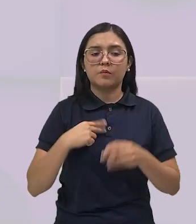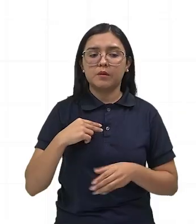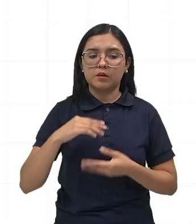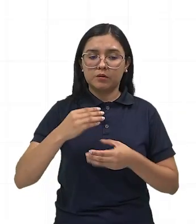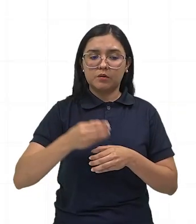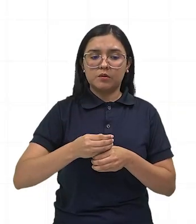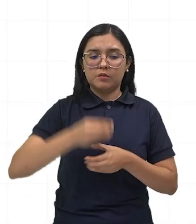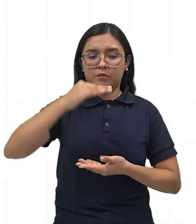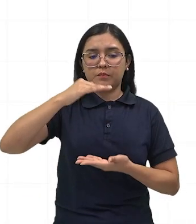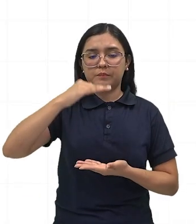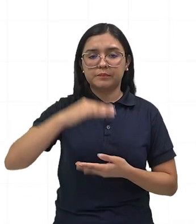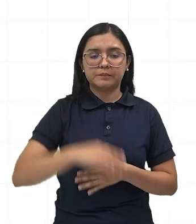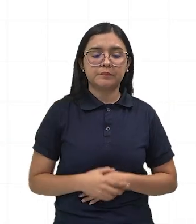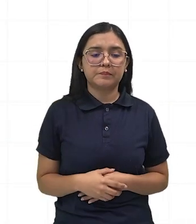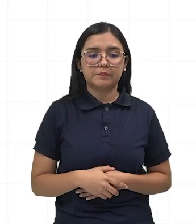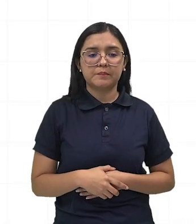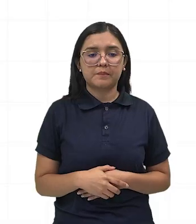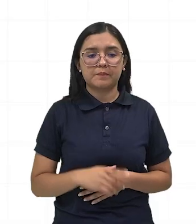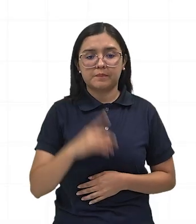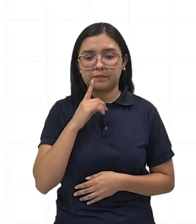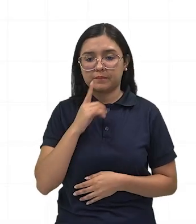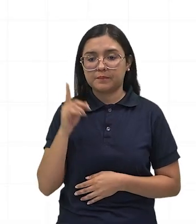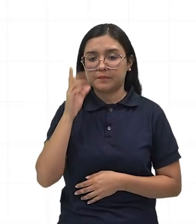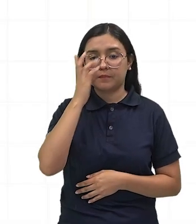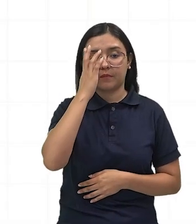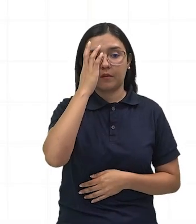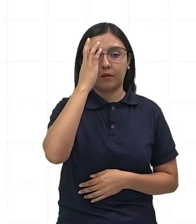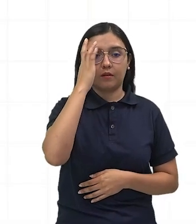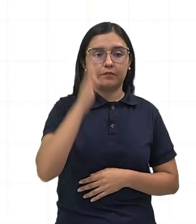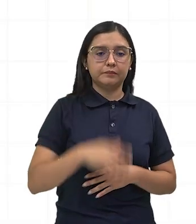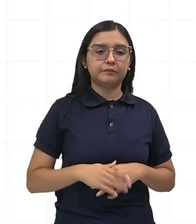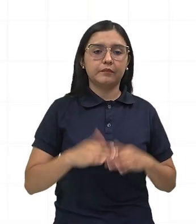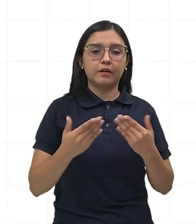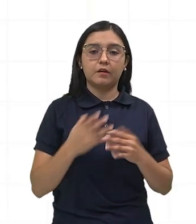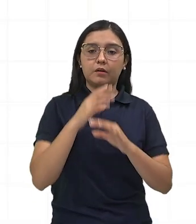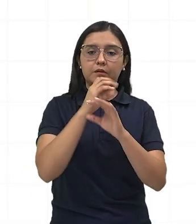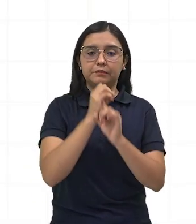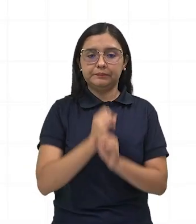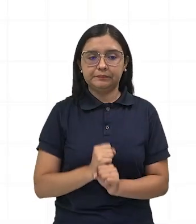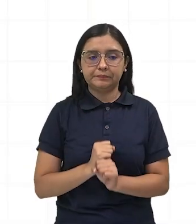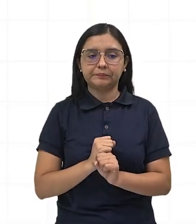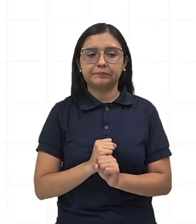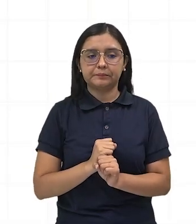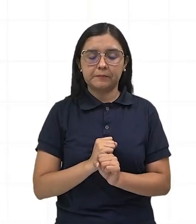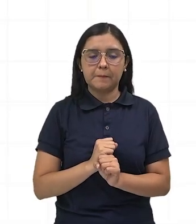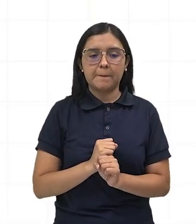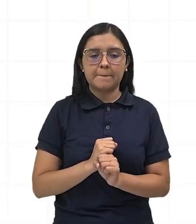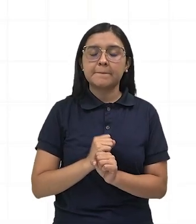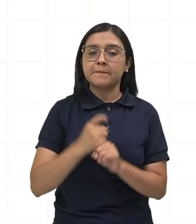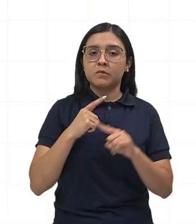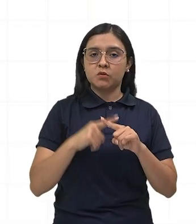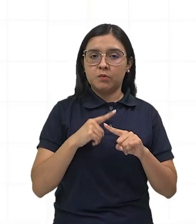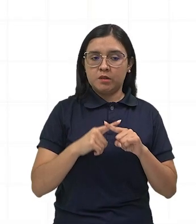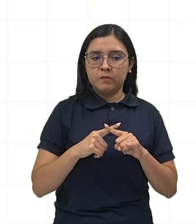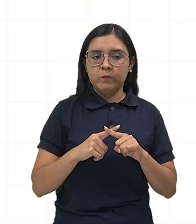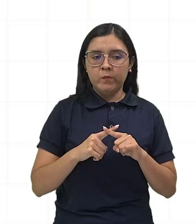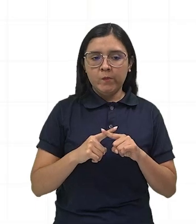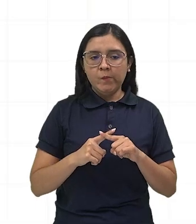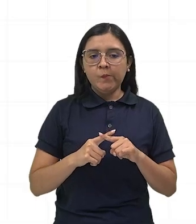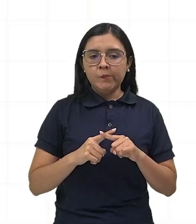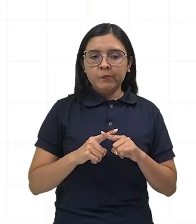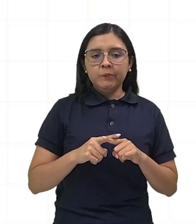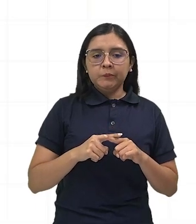Vem comigo. Então, volume do cilindro, olha, ele é calculado pela multiplicação entre